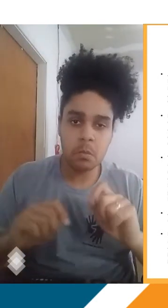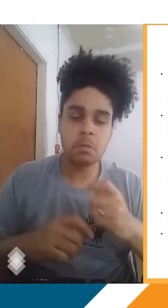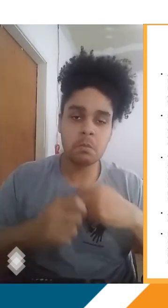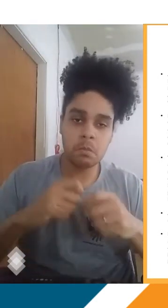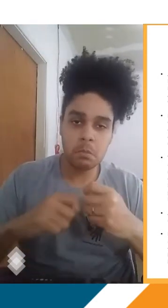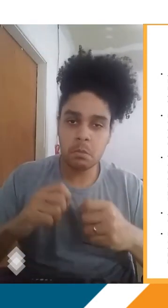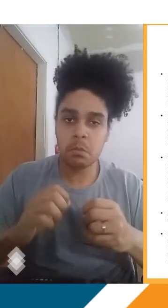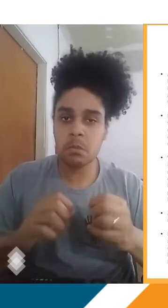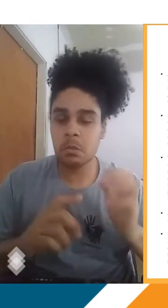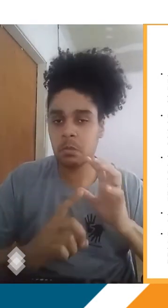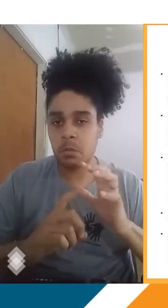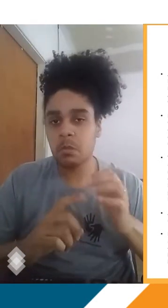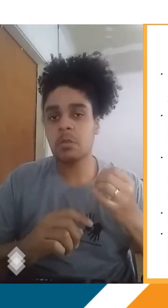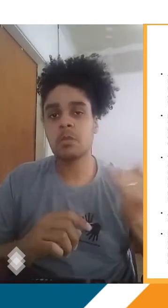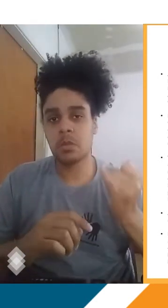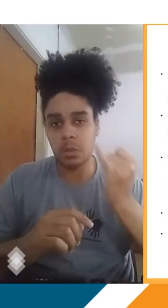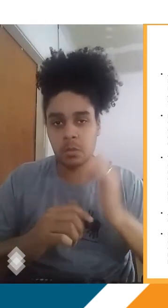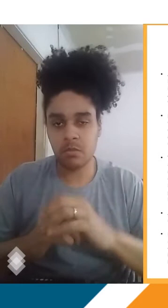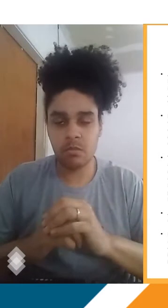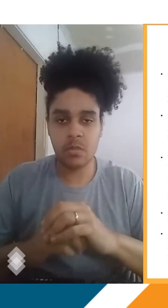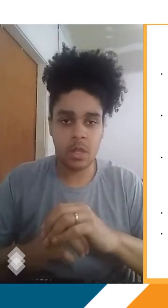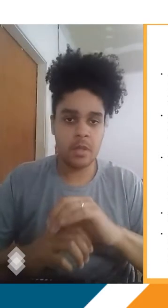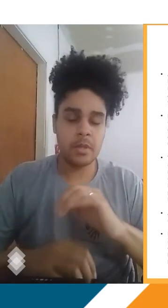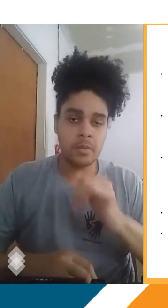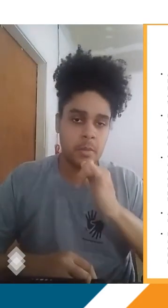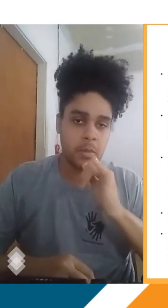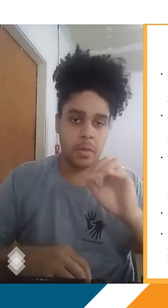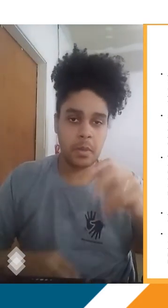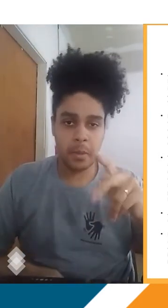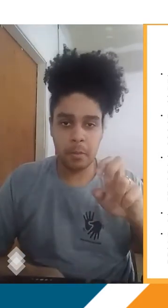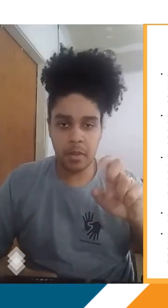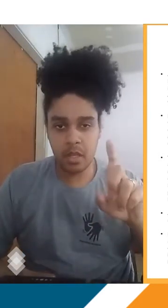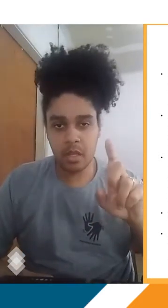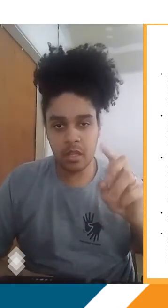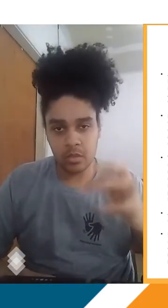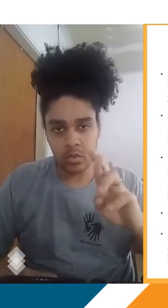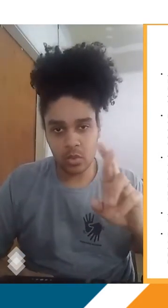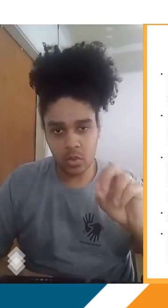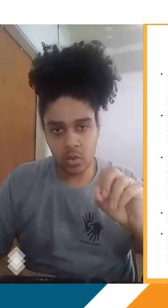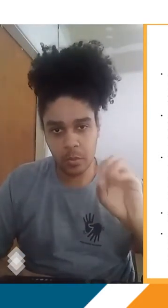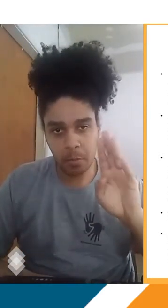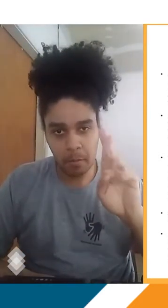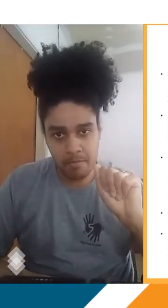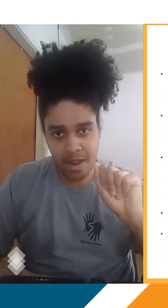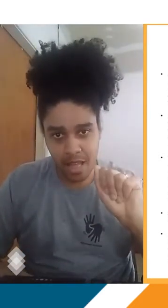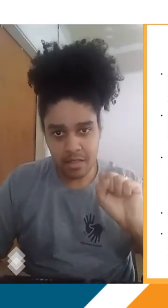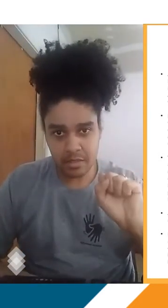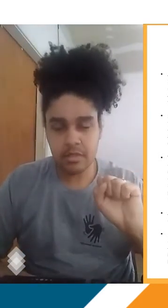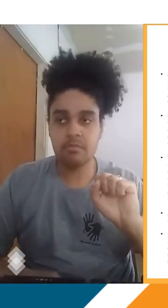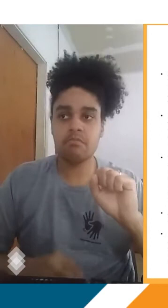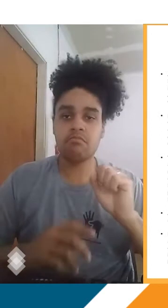ser mencionados o terminal de Angra dos Reis, com o controle da Petrobras, que atua como entreposto, importação e cabotagem para